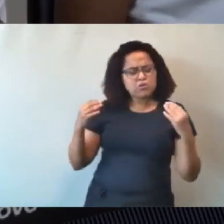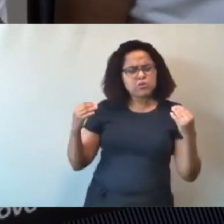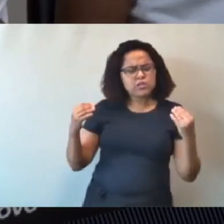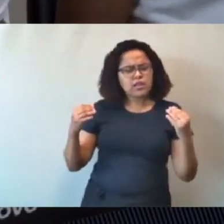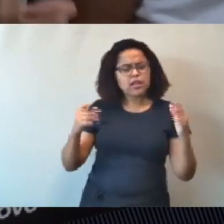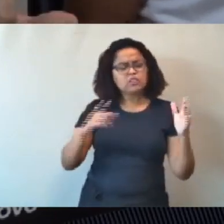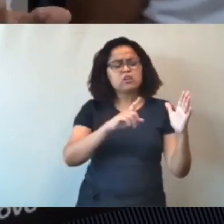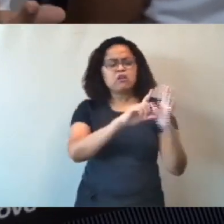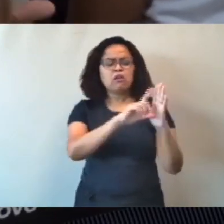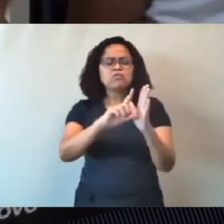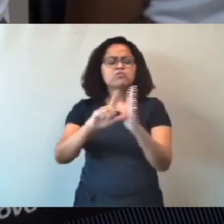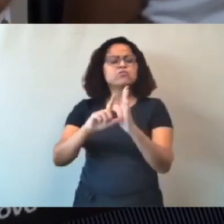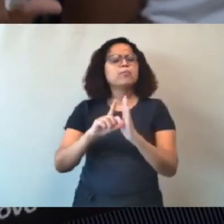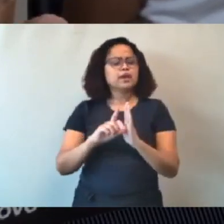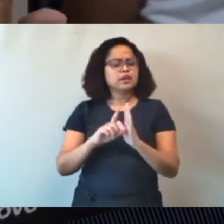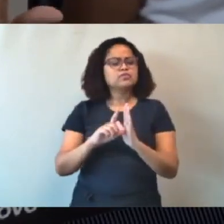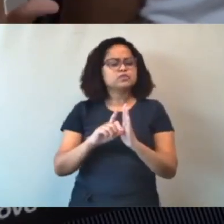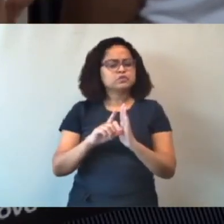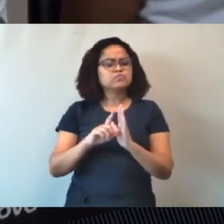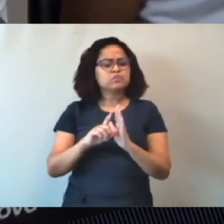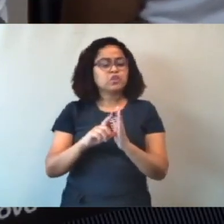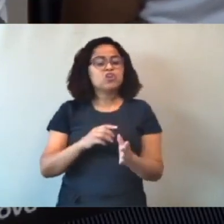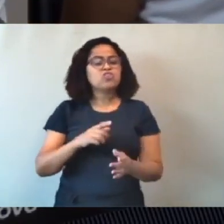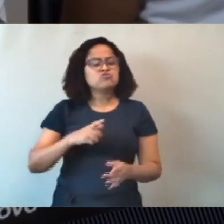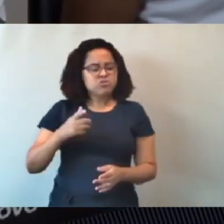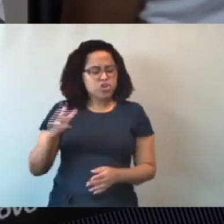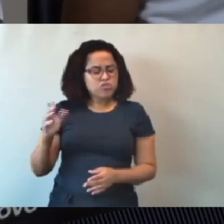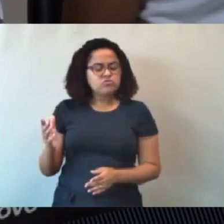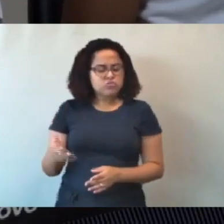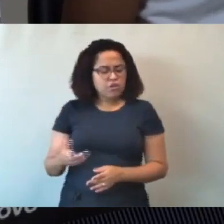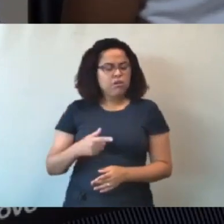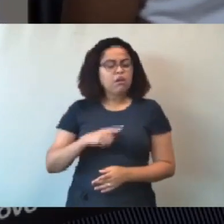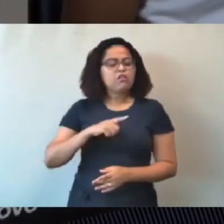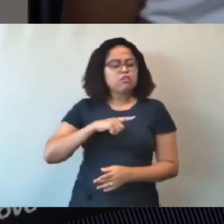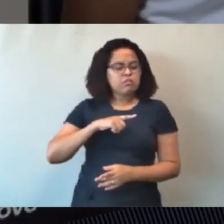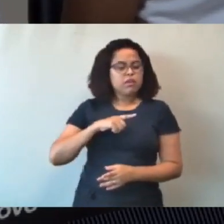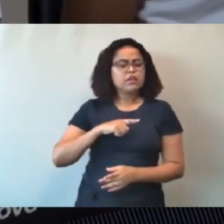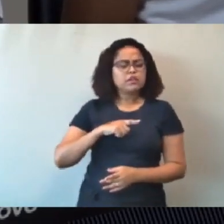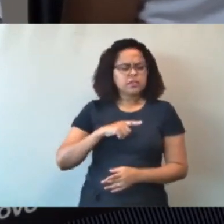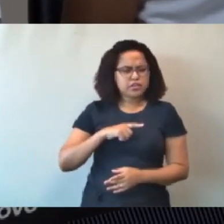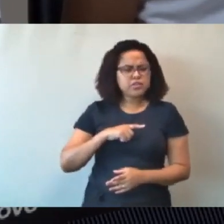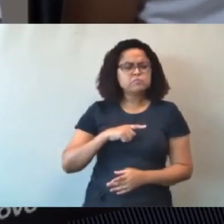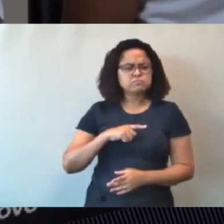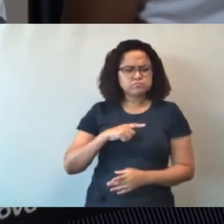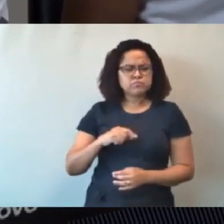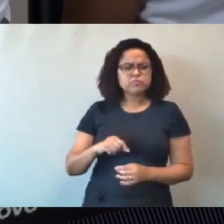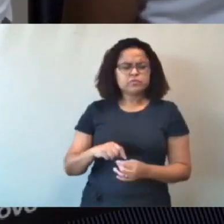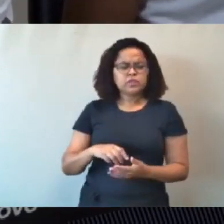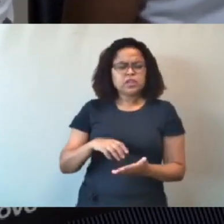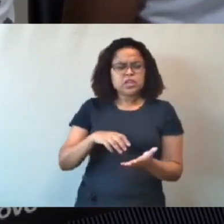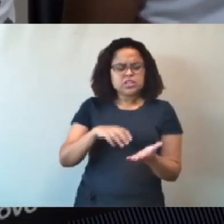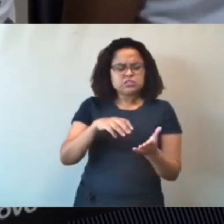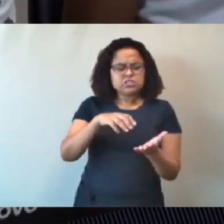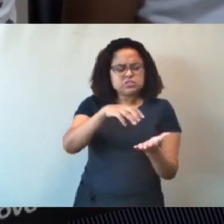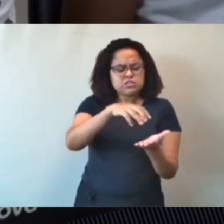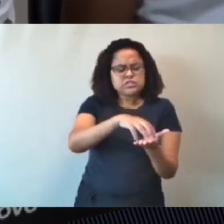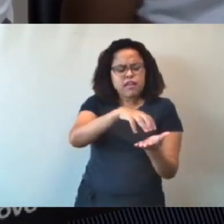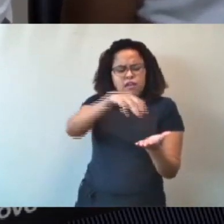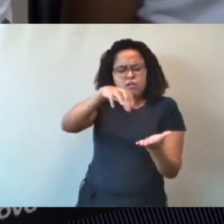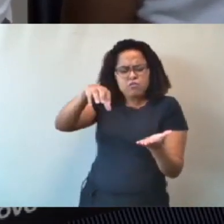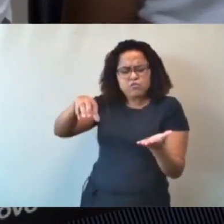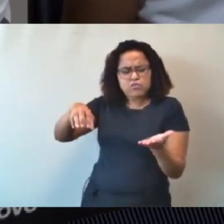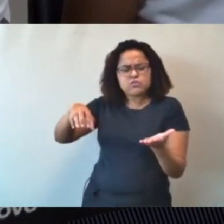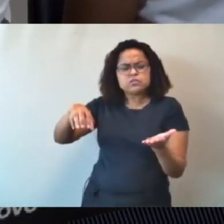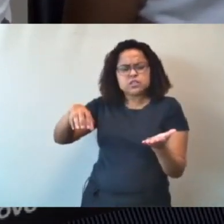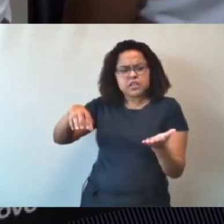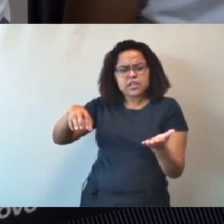existem muitos comércios que funcionam de forma descentralizada nas regionais, que já vem fazendo um papel muito